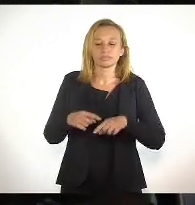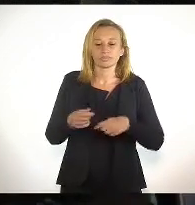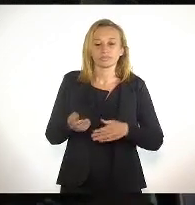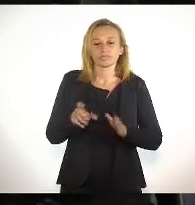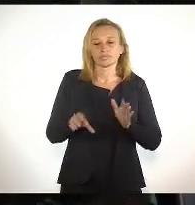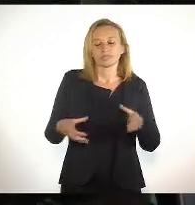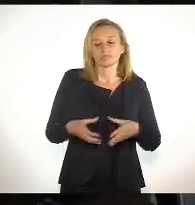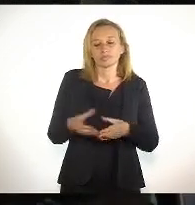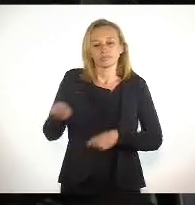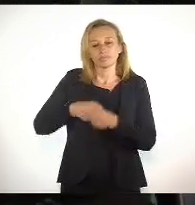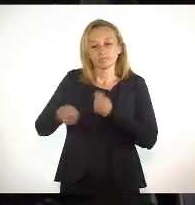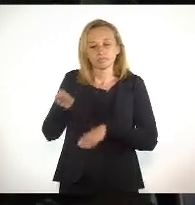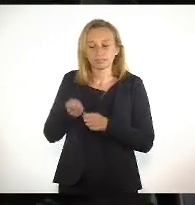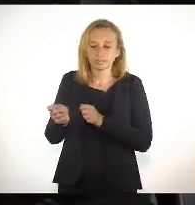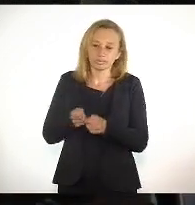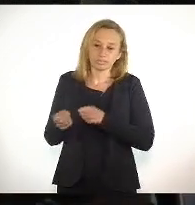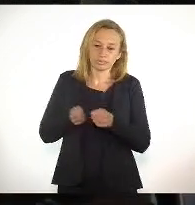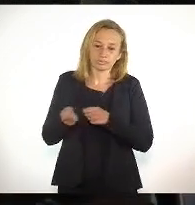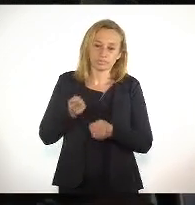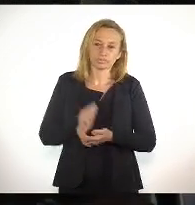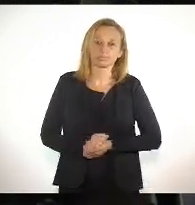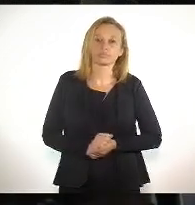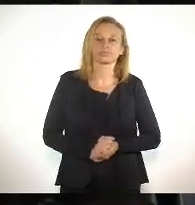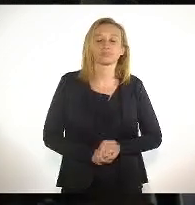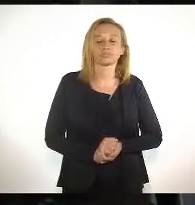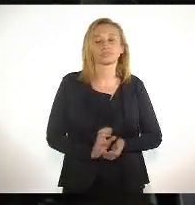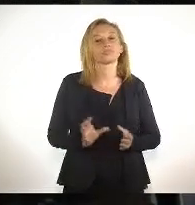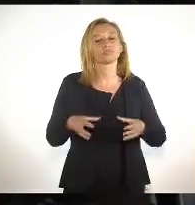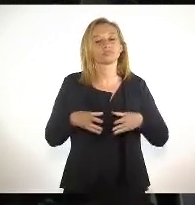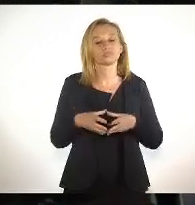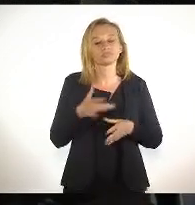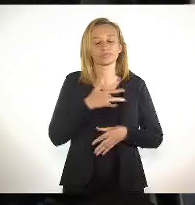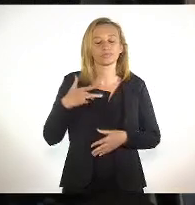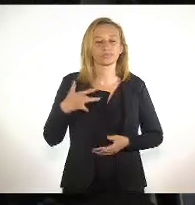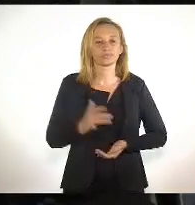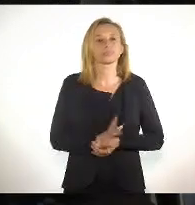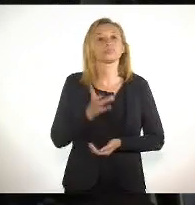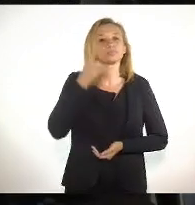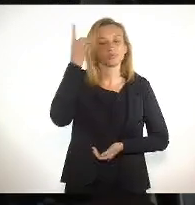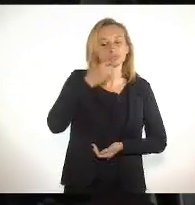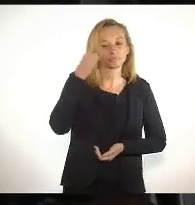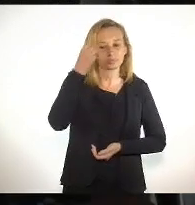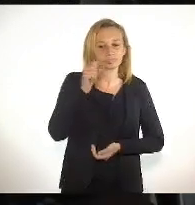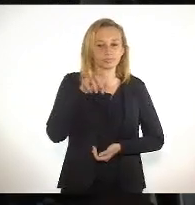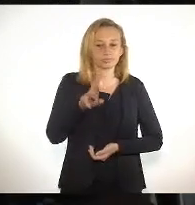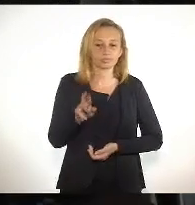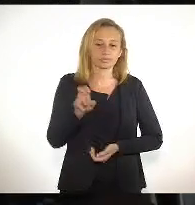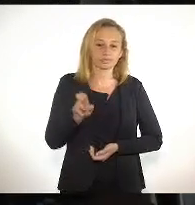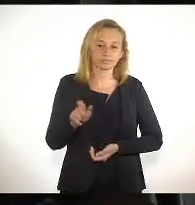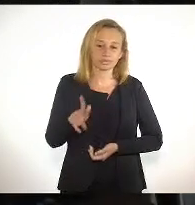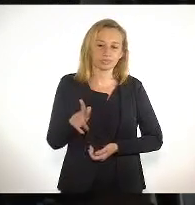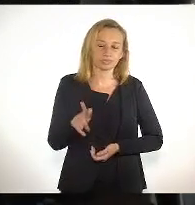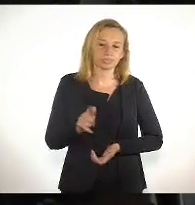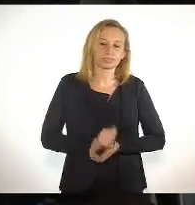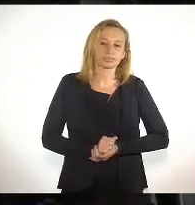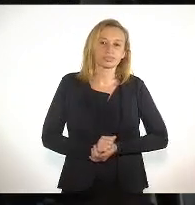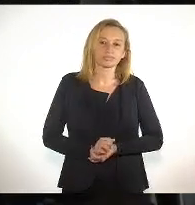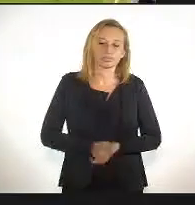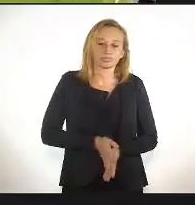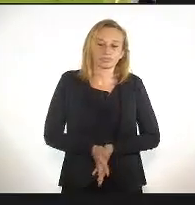Finanças, Fiscalização Financeira e Controle. Para emitir parecer pela Comissão de Saúde, deputado Rosenberg Reis.